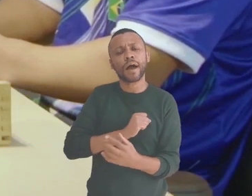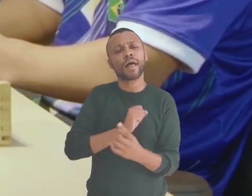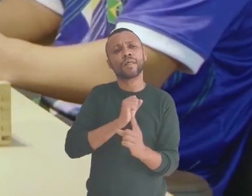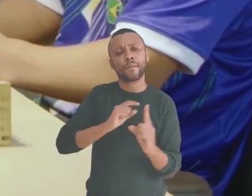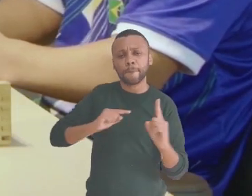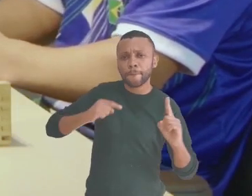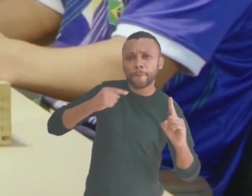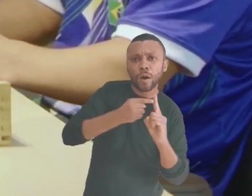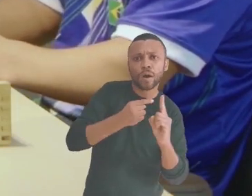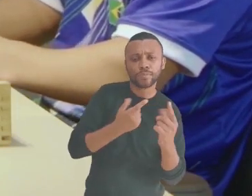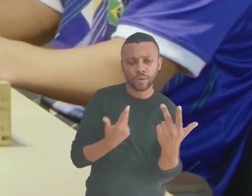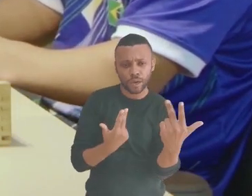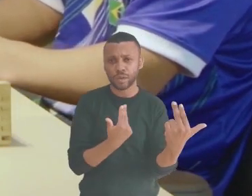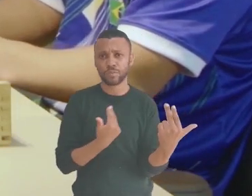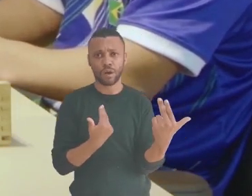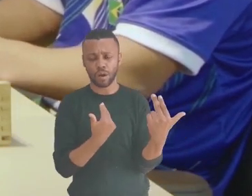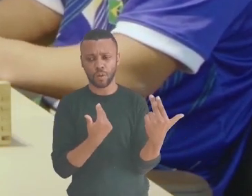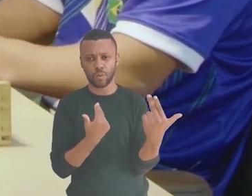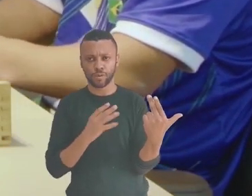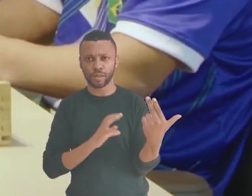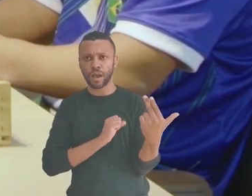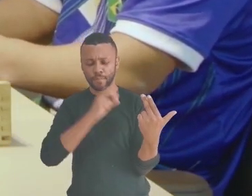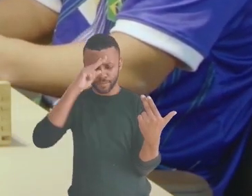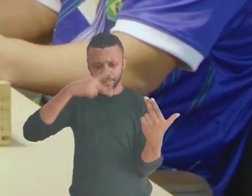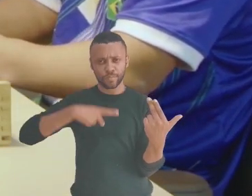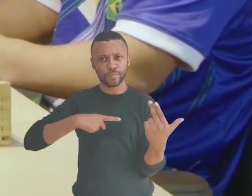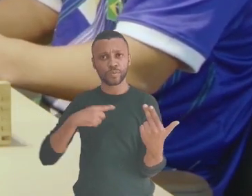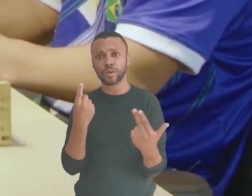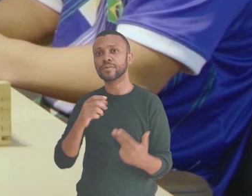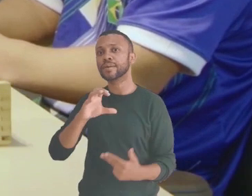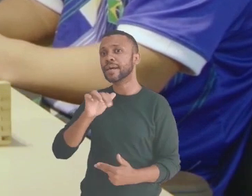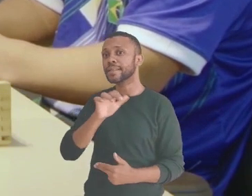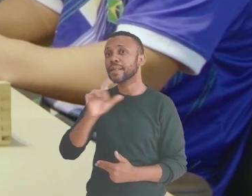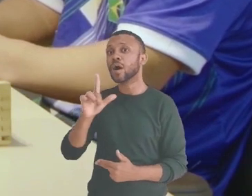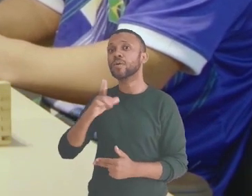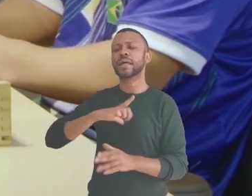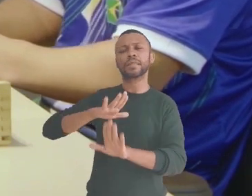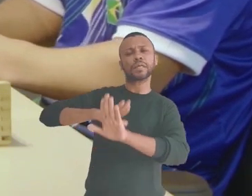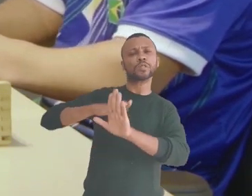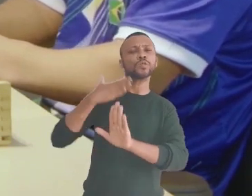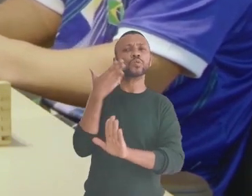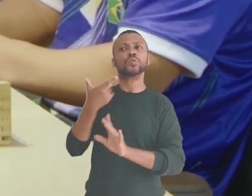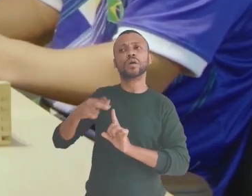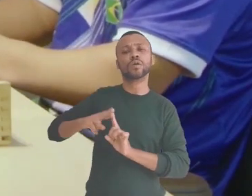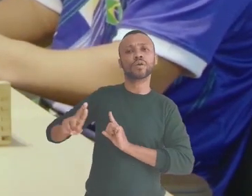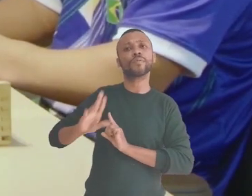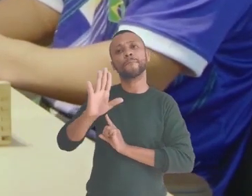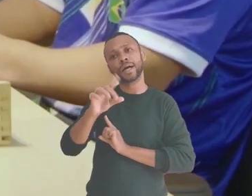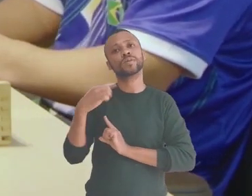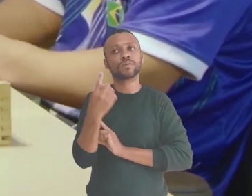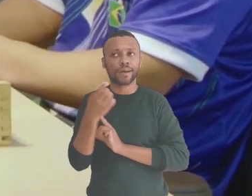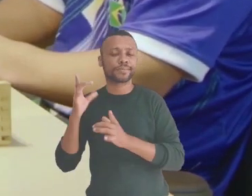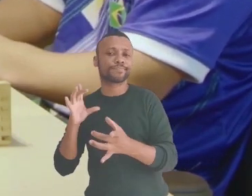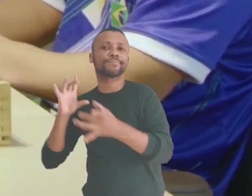Ame ao próximo como a ti mesmo. Tá? Nosso canal não tem esse fundo religioso, mas a gente sempre acaba passando um pouquinho por